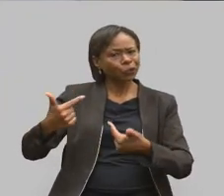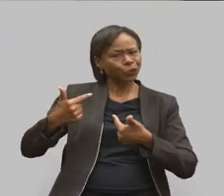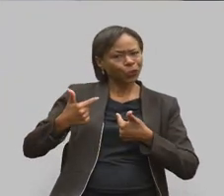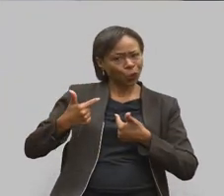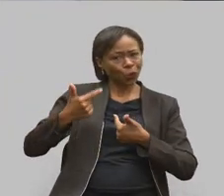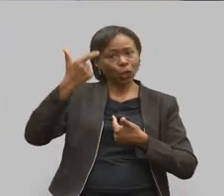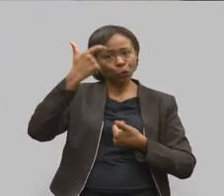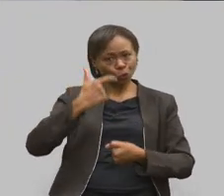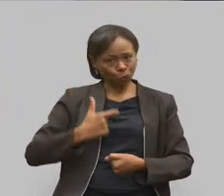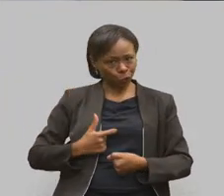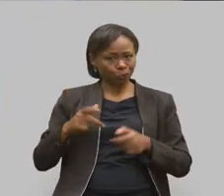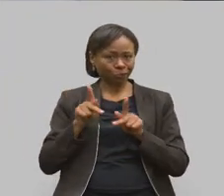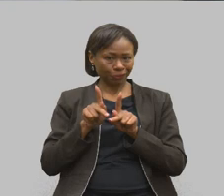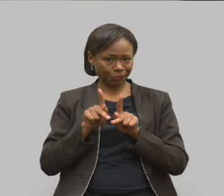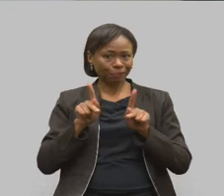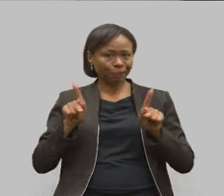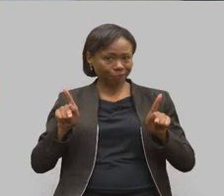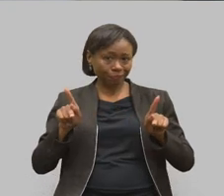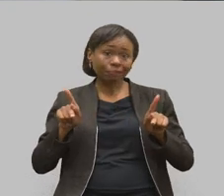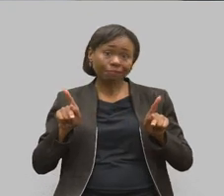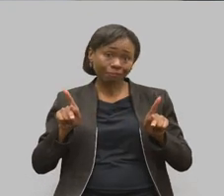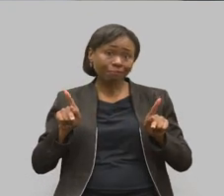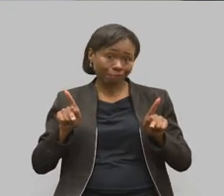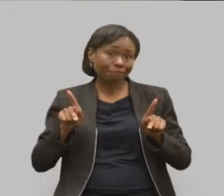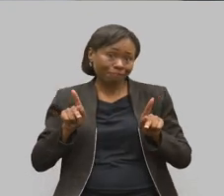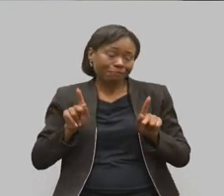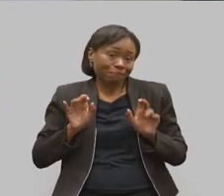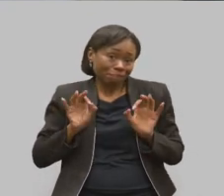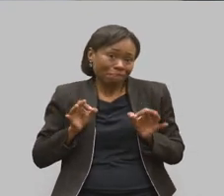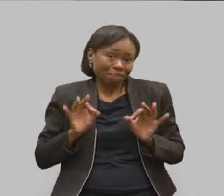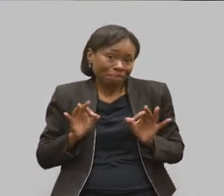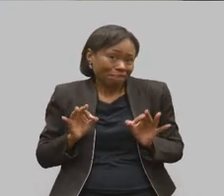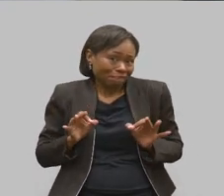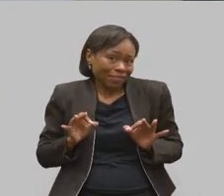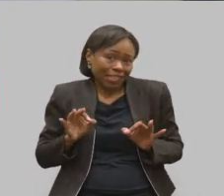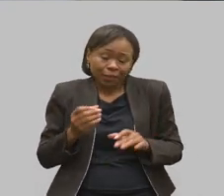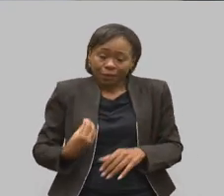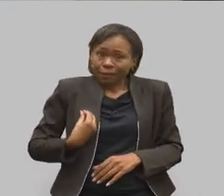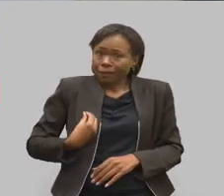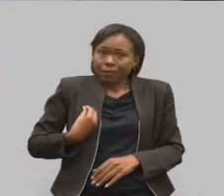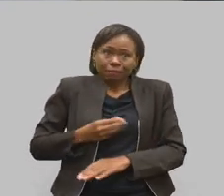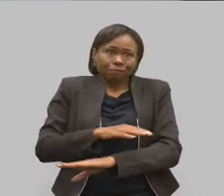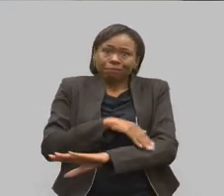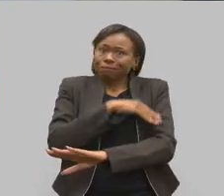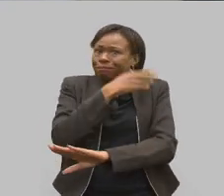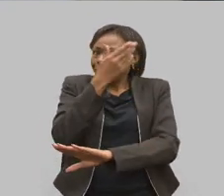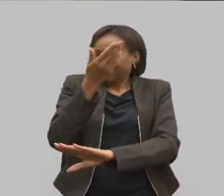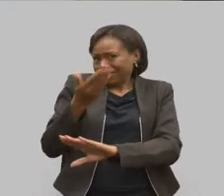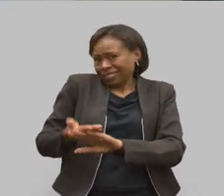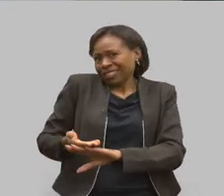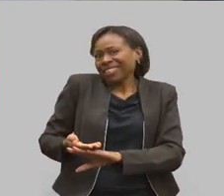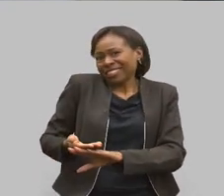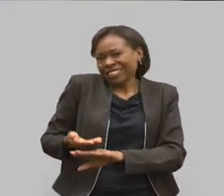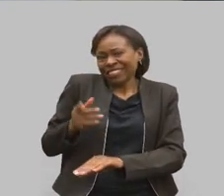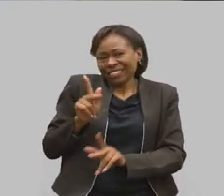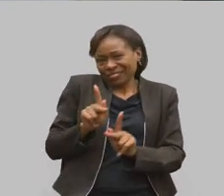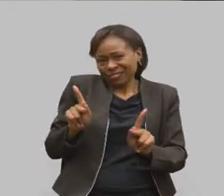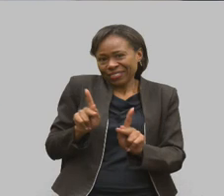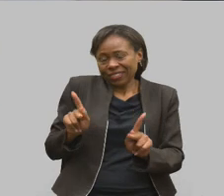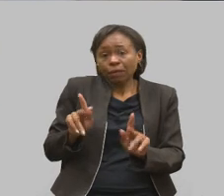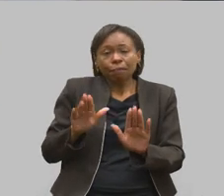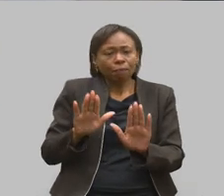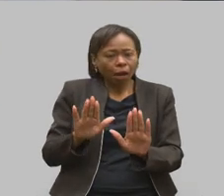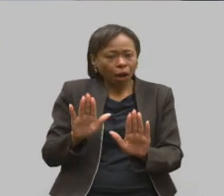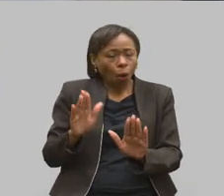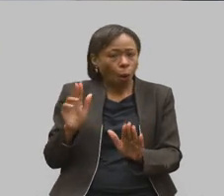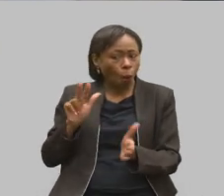porque a gente é isso a vida inteira uma vez que faz essa escola mas eu vim hoje aqui a